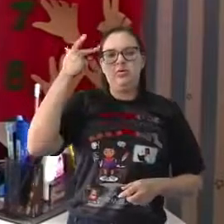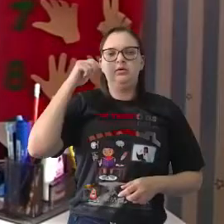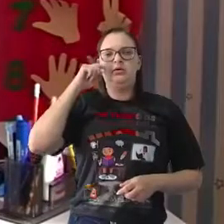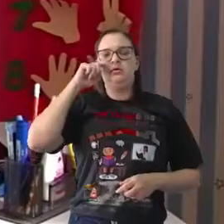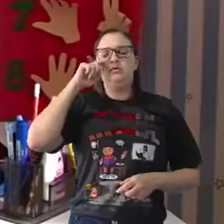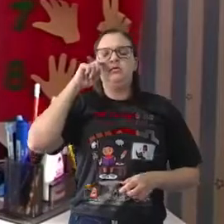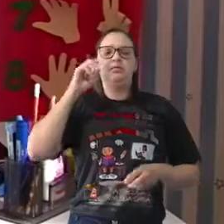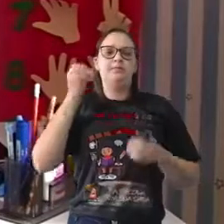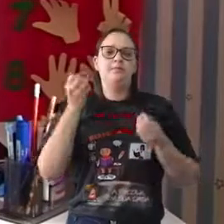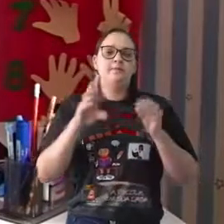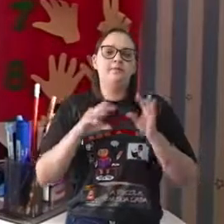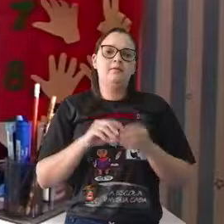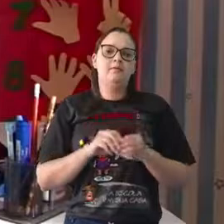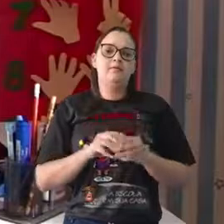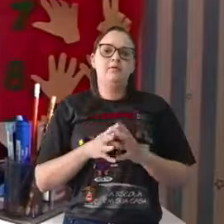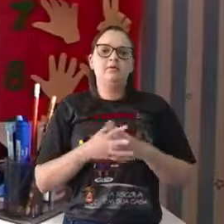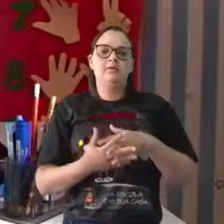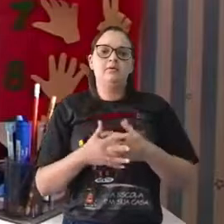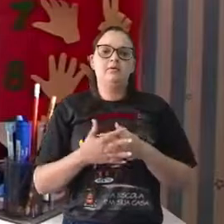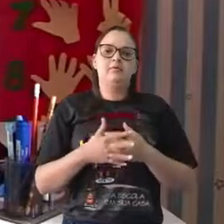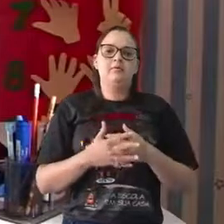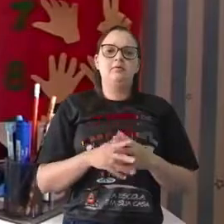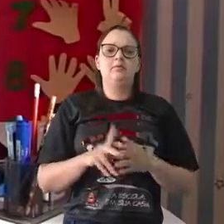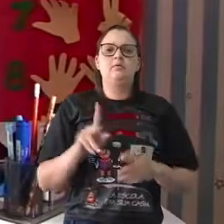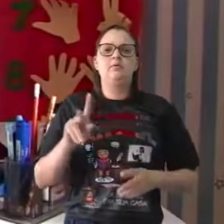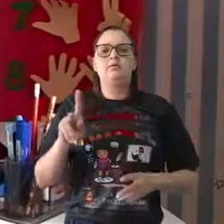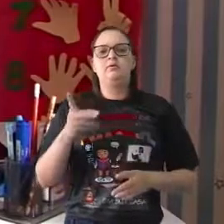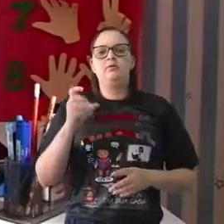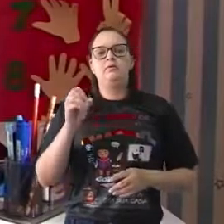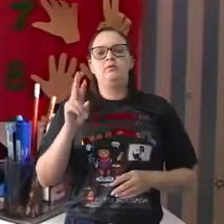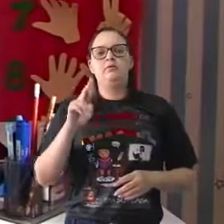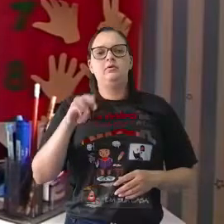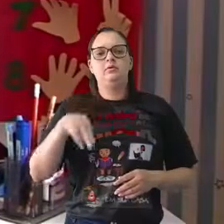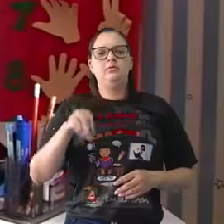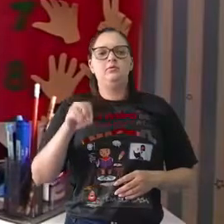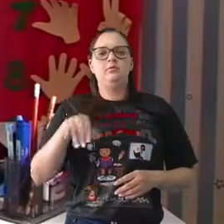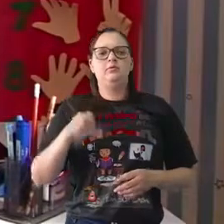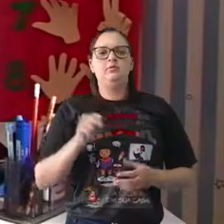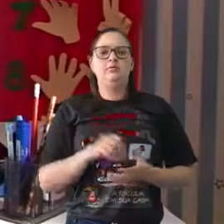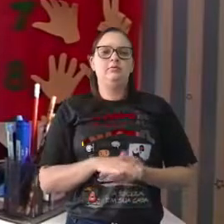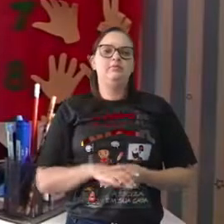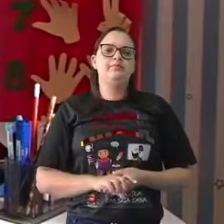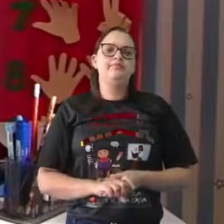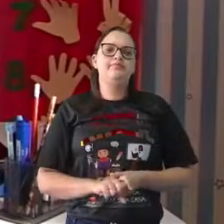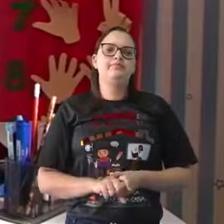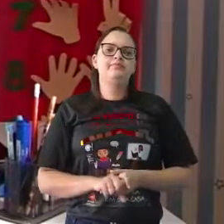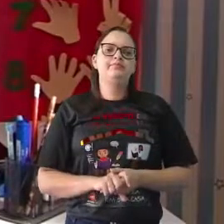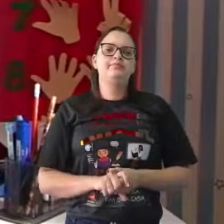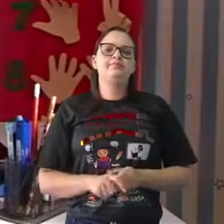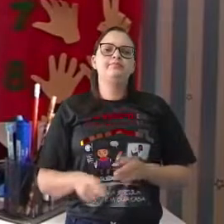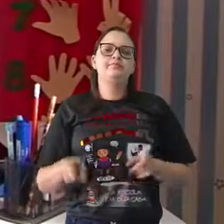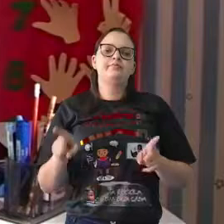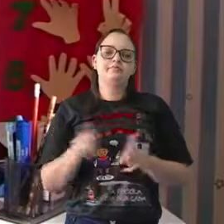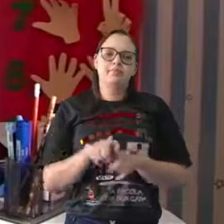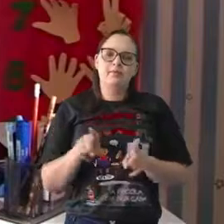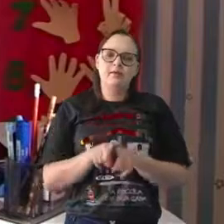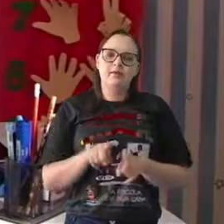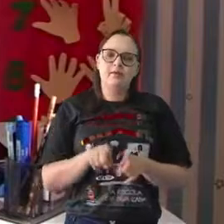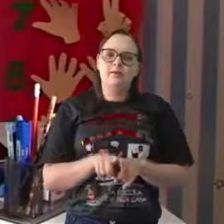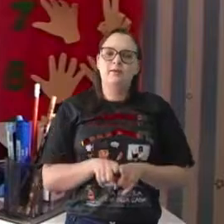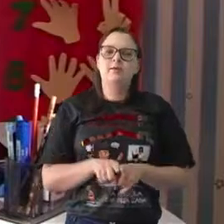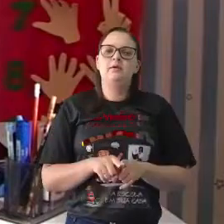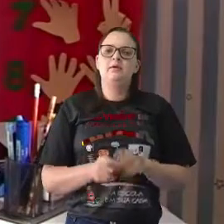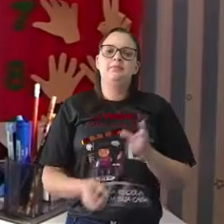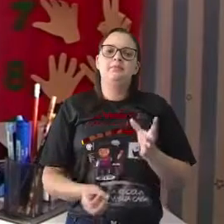um distúrbio na produção desse tipo de hormônio, tá certo? A tireoide também, ela cria um problema quando ela